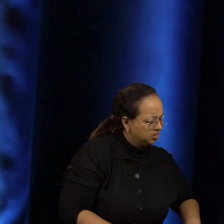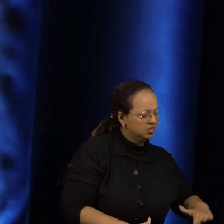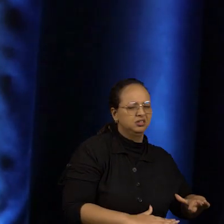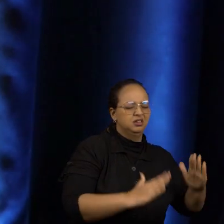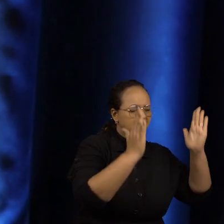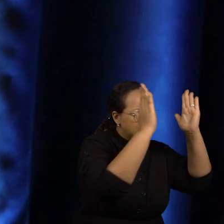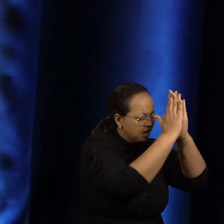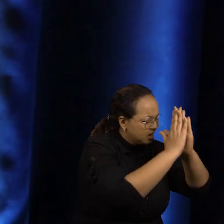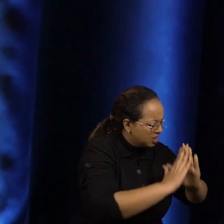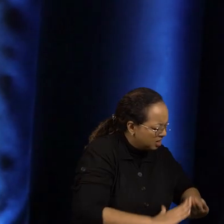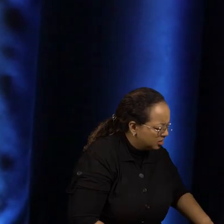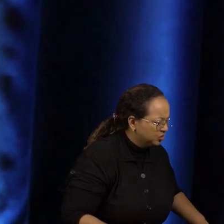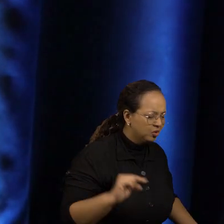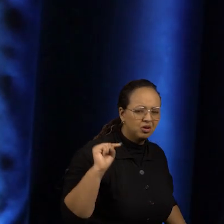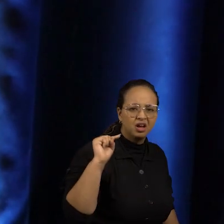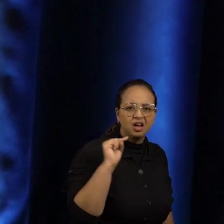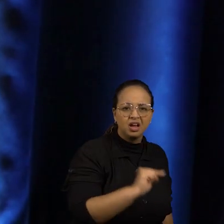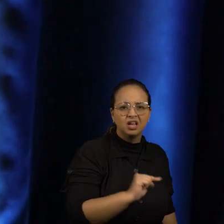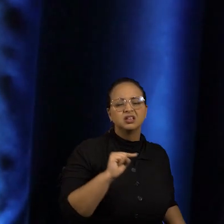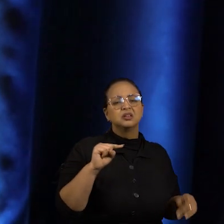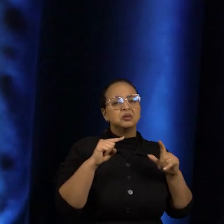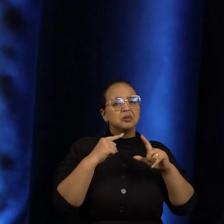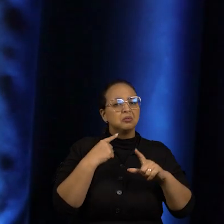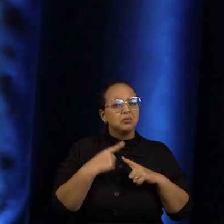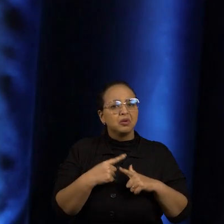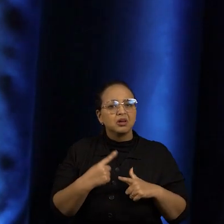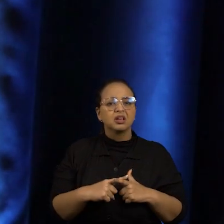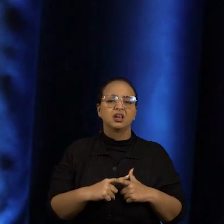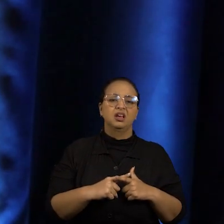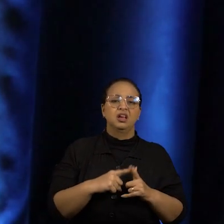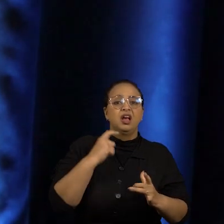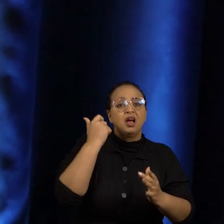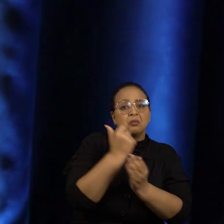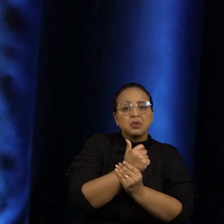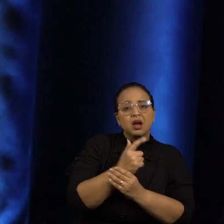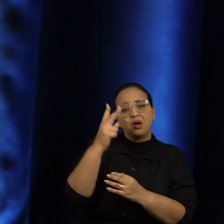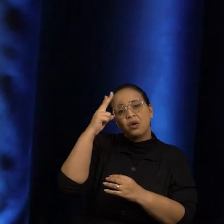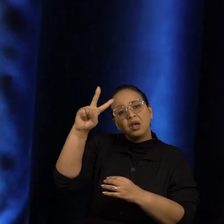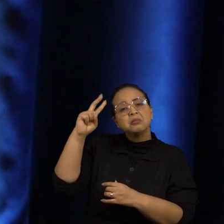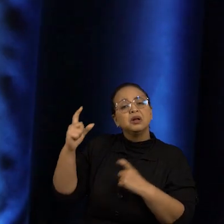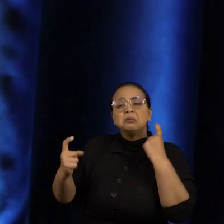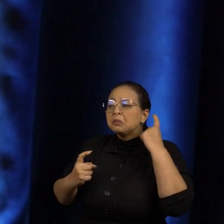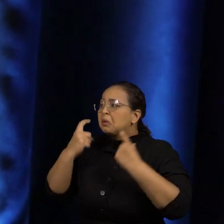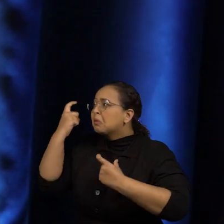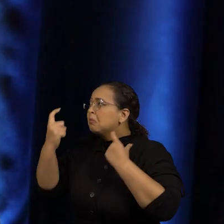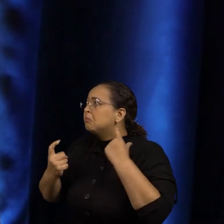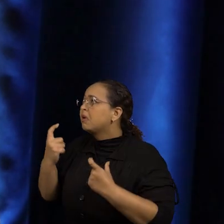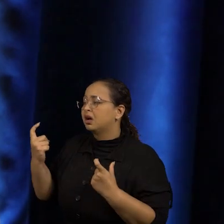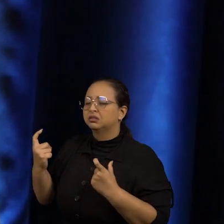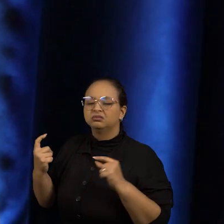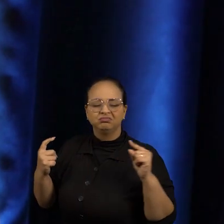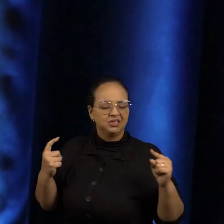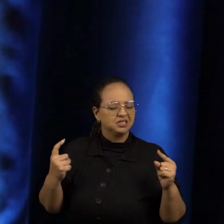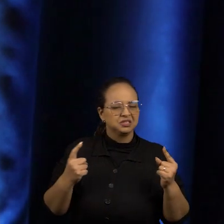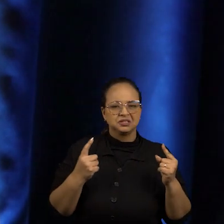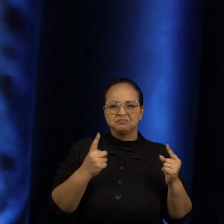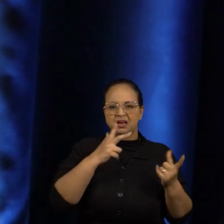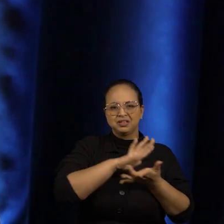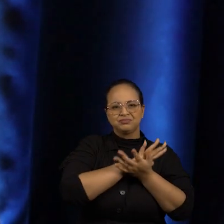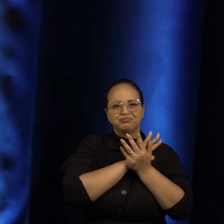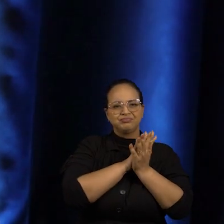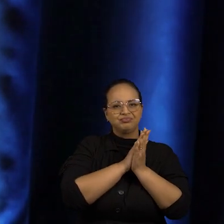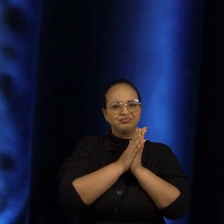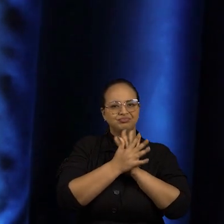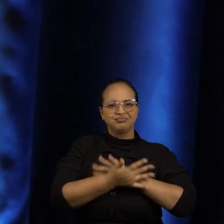altar do Senhor que nós falamos aqui, que Abraão se importou, se preocupou em edificar, estava em ruínas, né? Então,